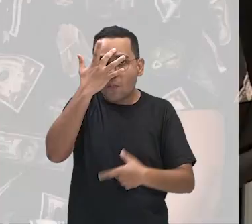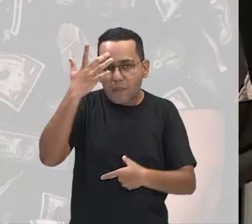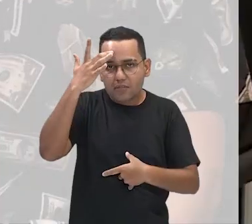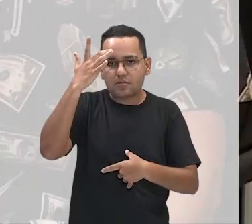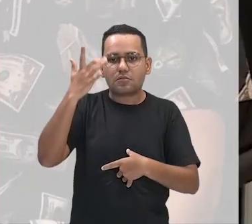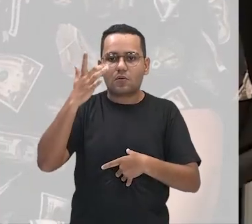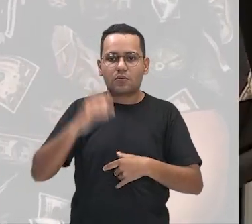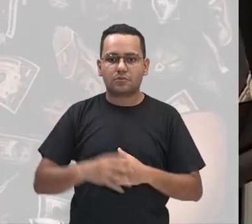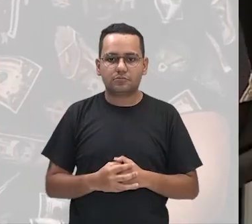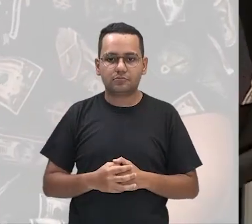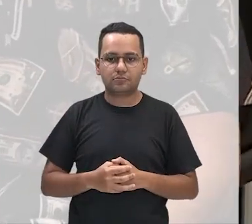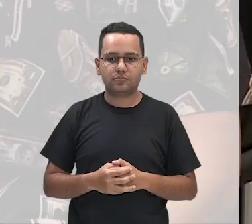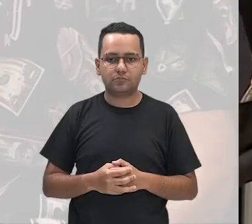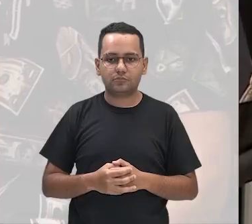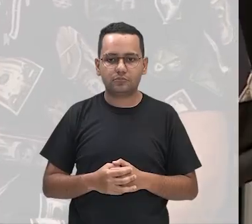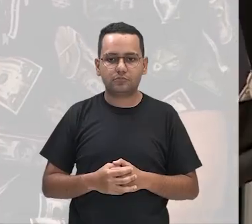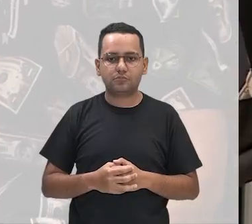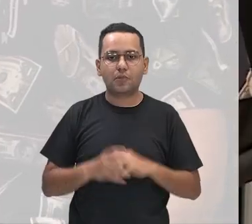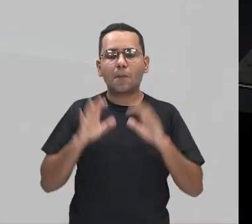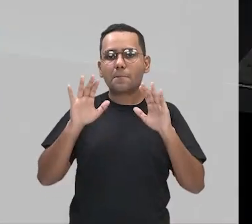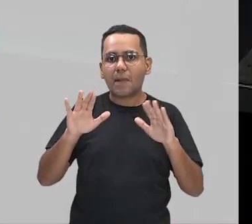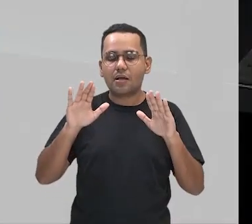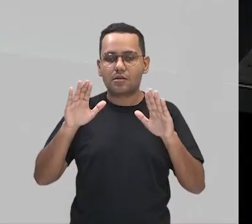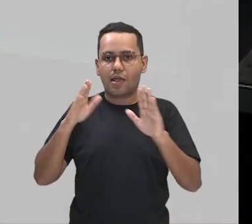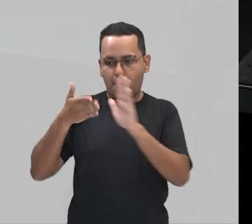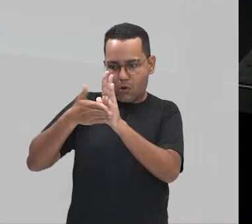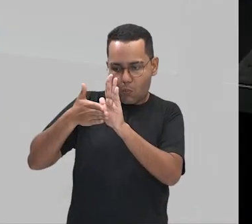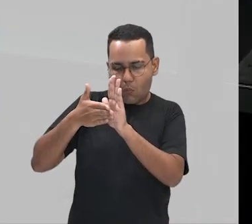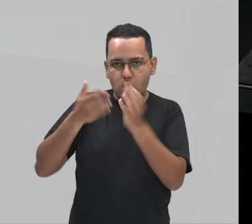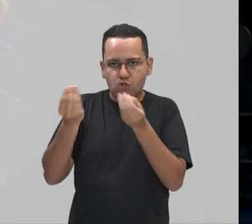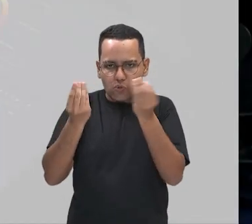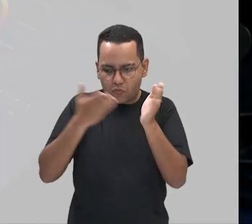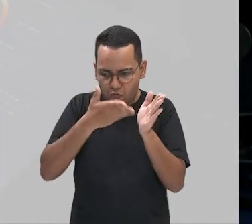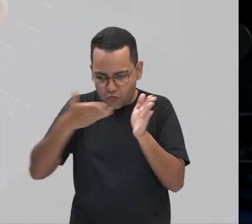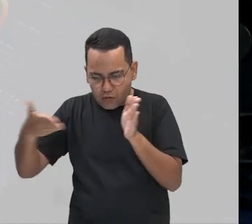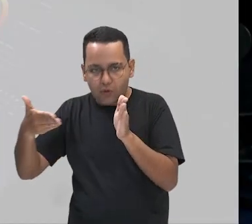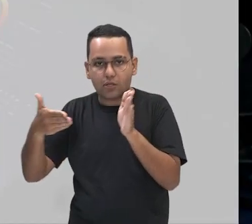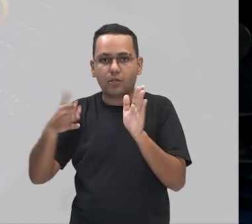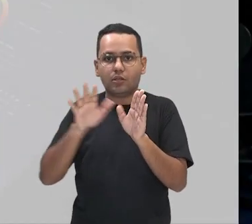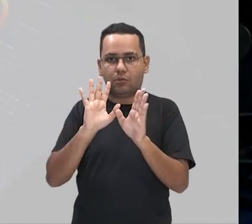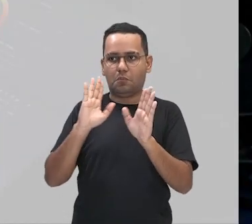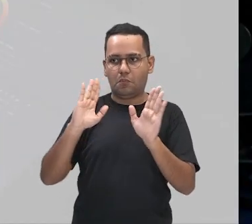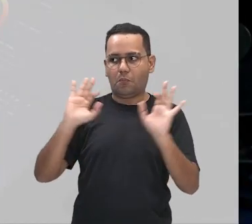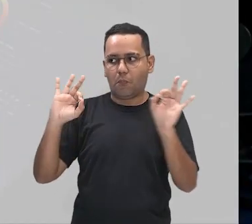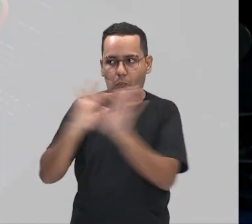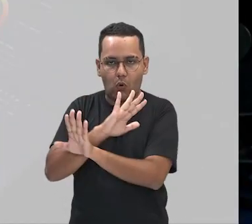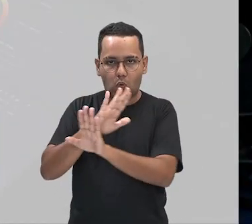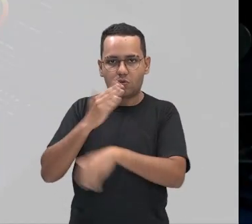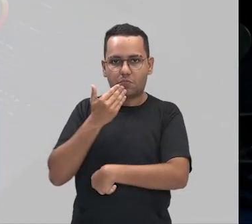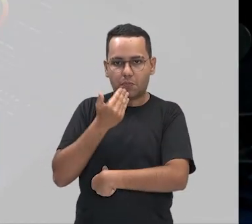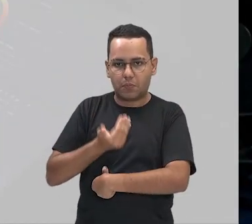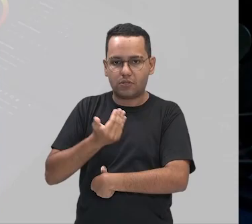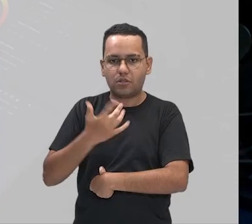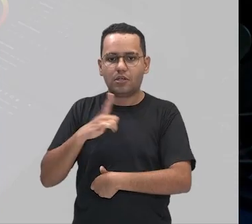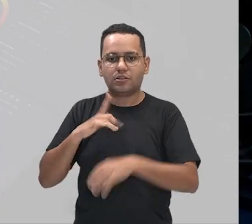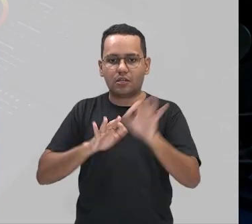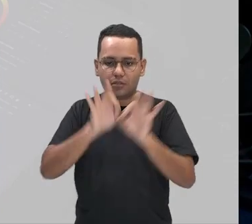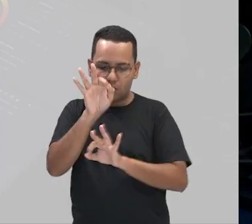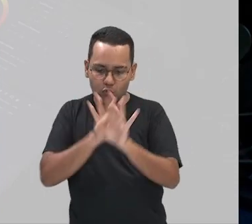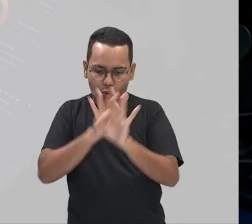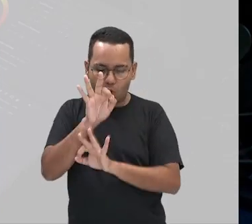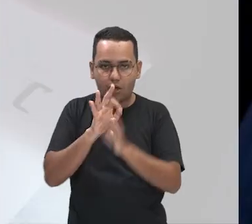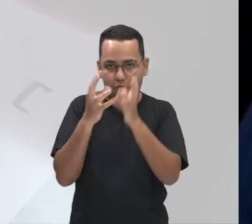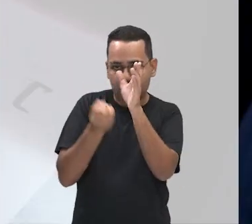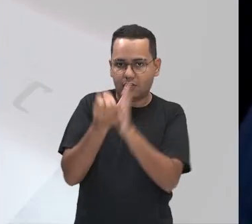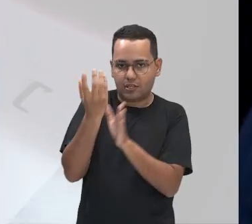ângulo. É visto como cada cena foi proposta. Após de ser aprovado, a gente começa a fazer a parte do esboço de